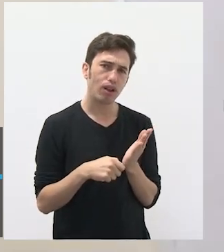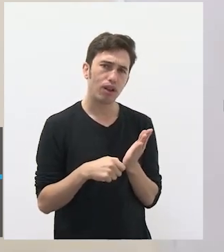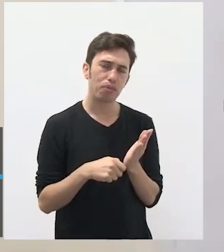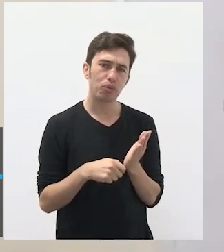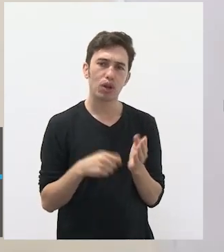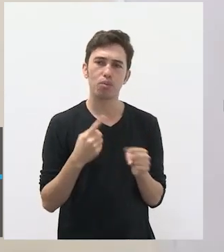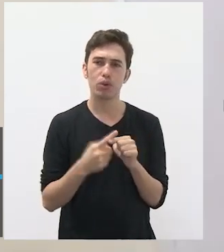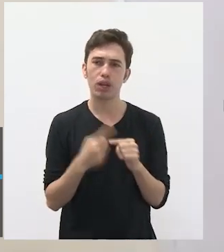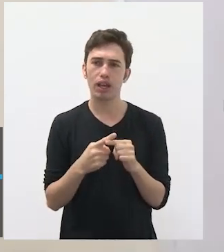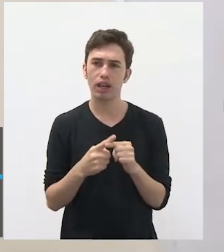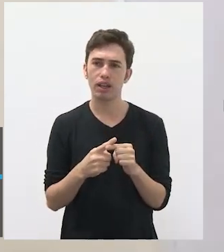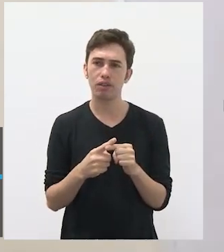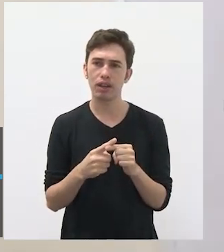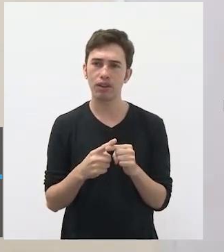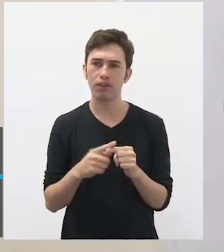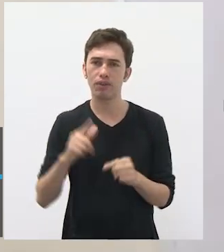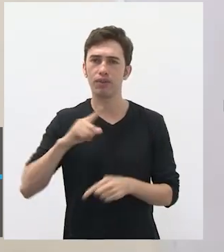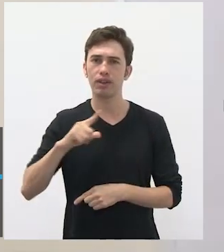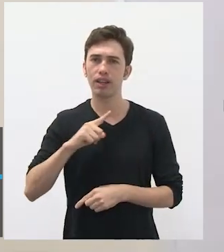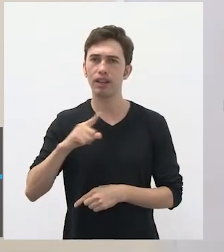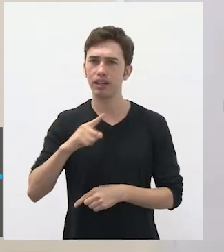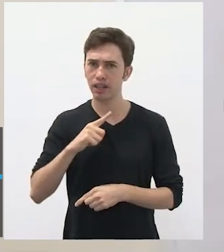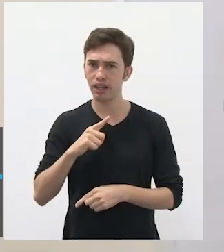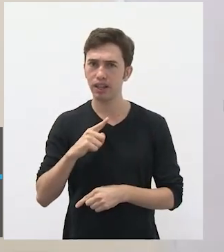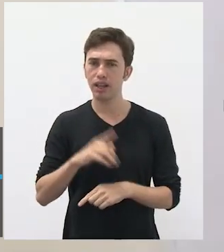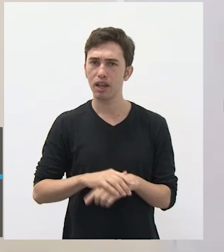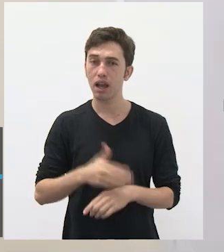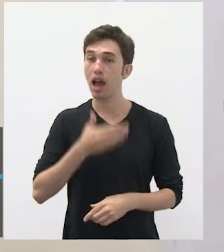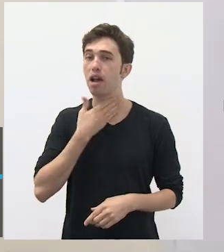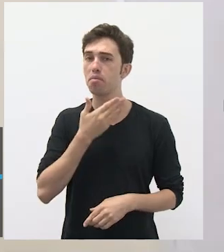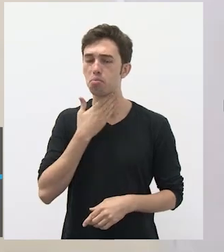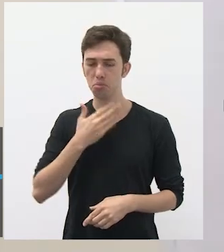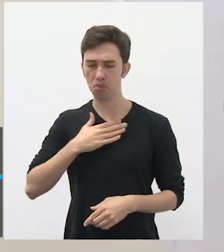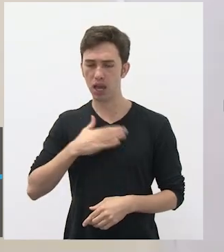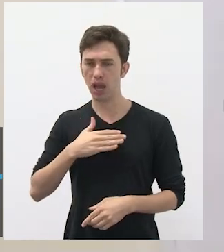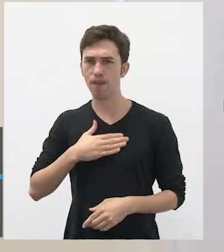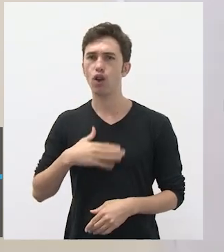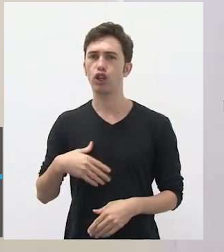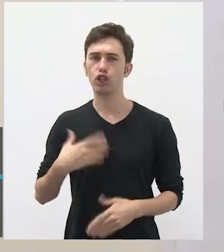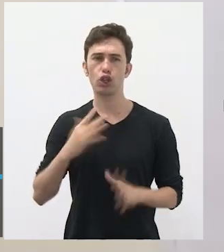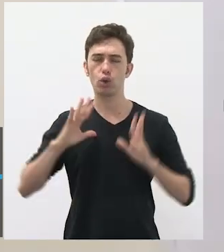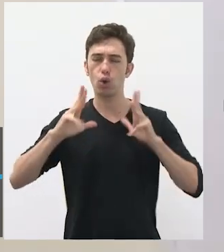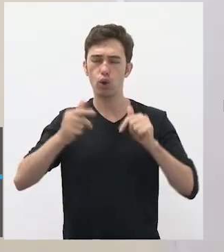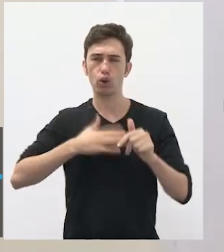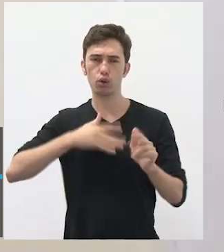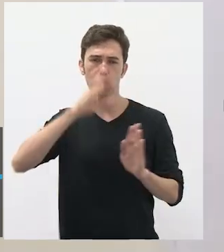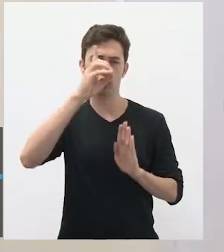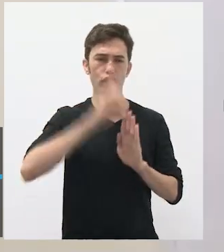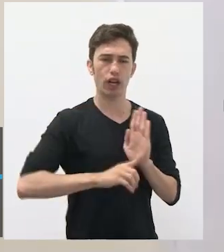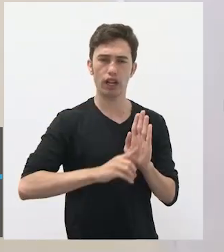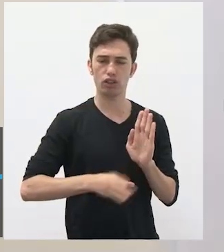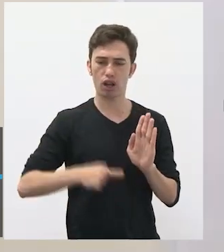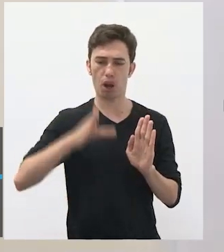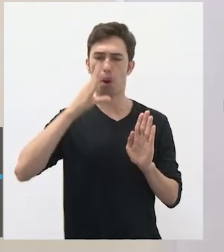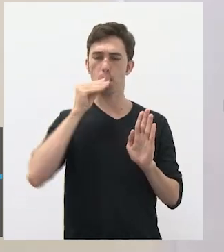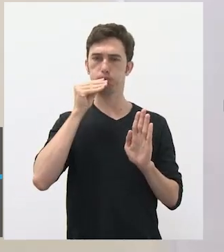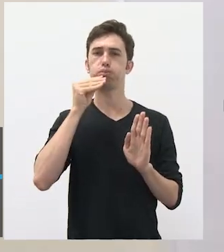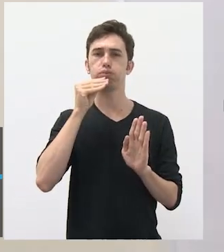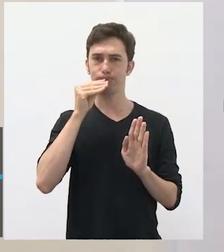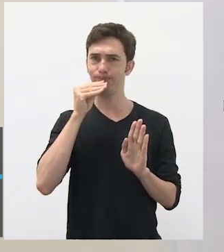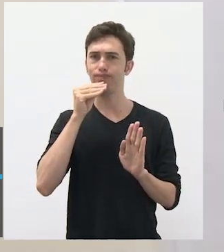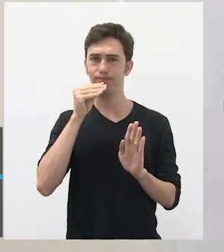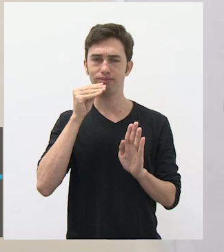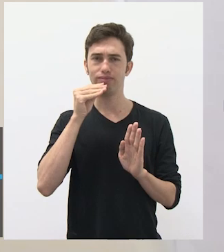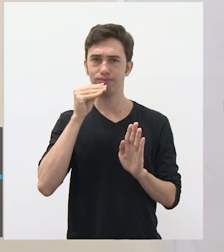tenho de. Porque minha voz, em todos os seus direitos, tem sido calada por muito tempo.